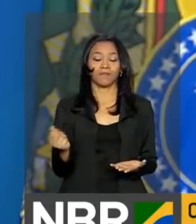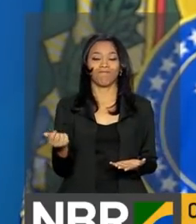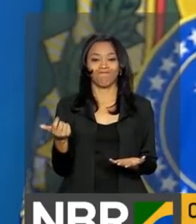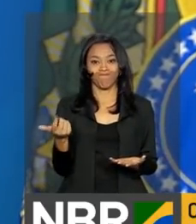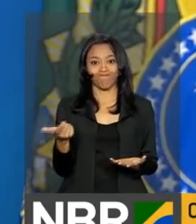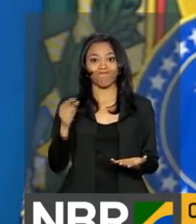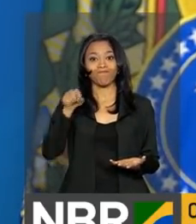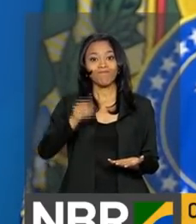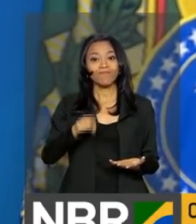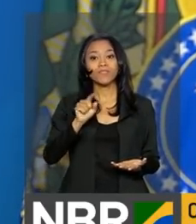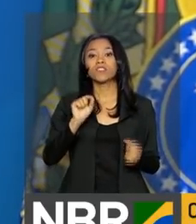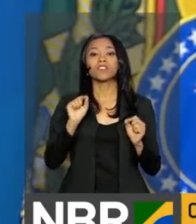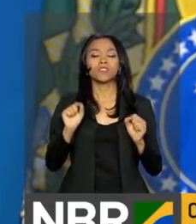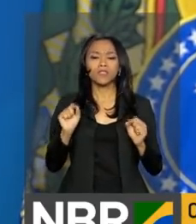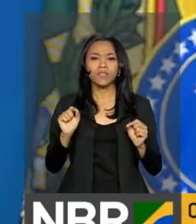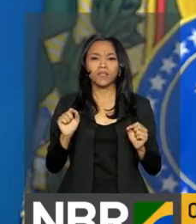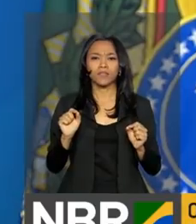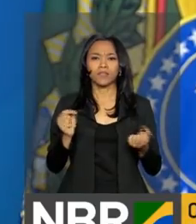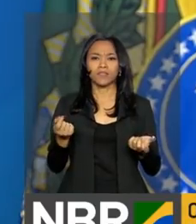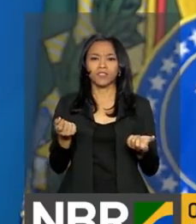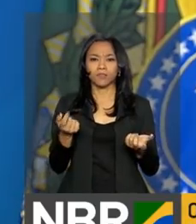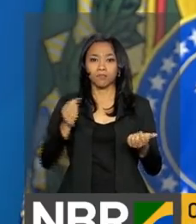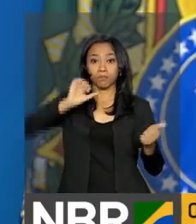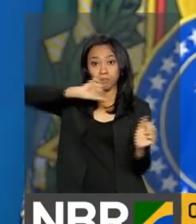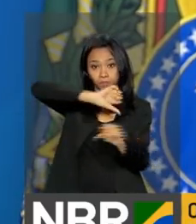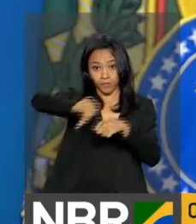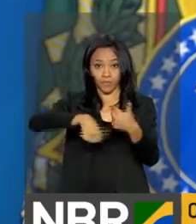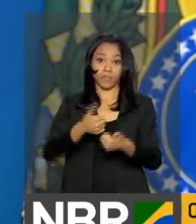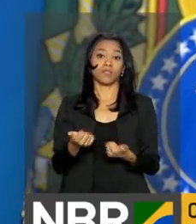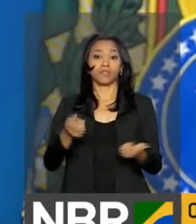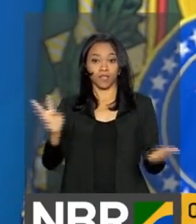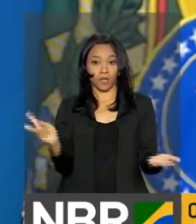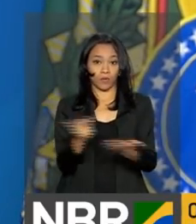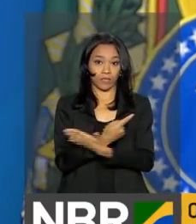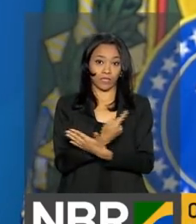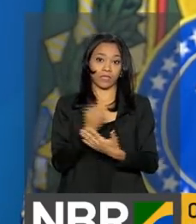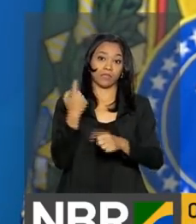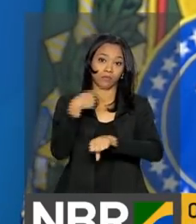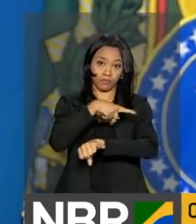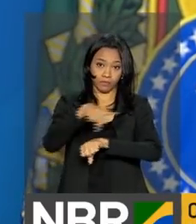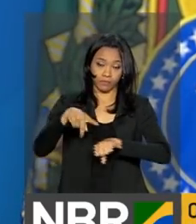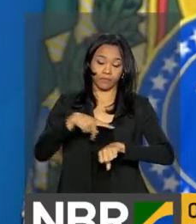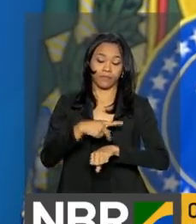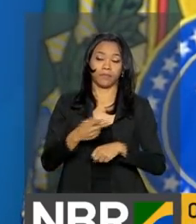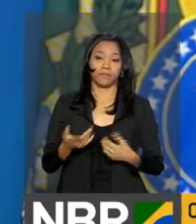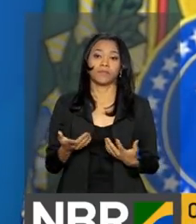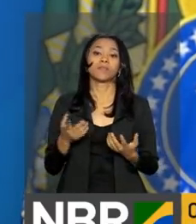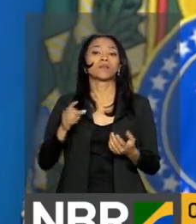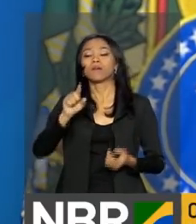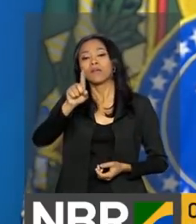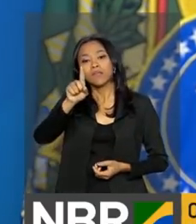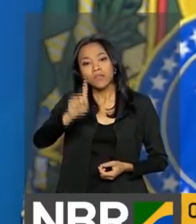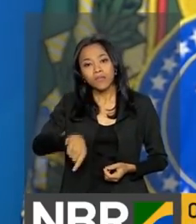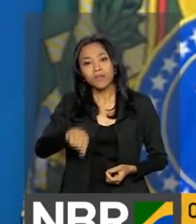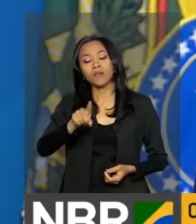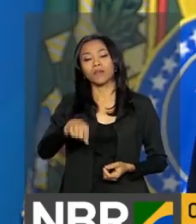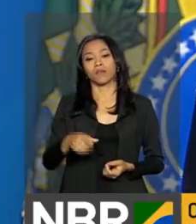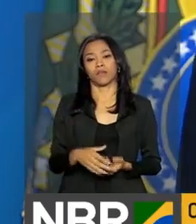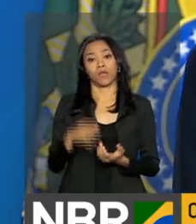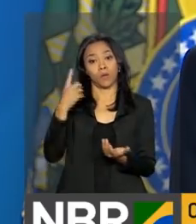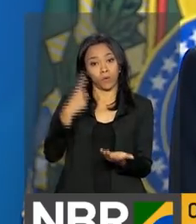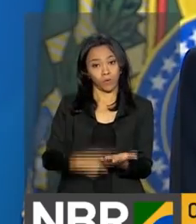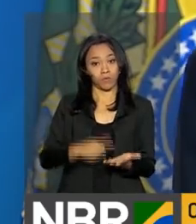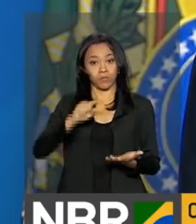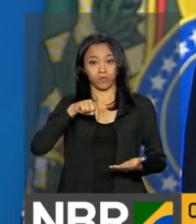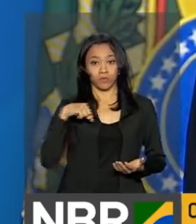modernização por que passa o estado brasileiro e é dever de todos